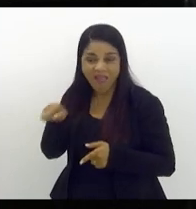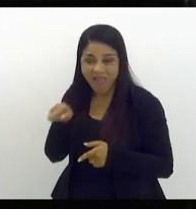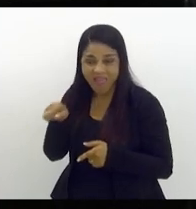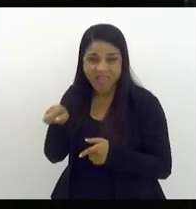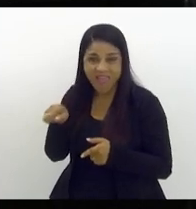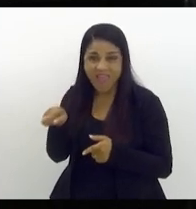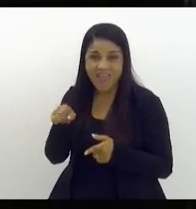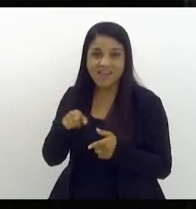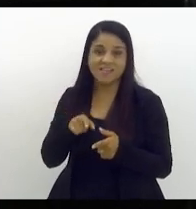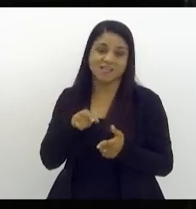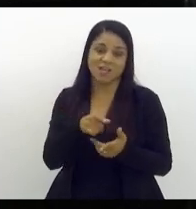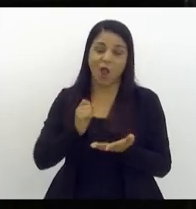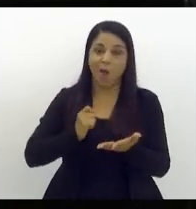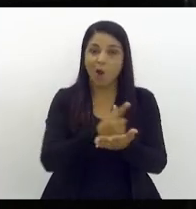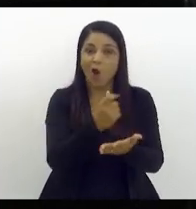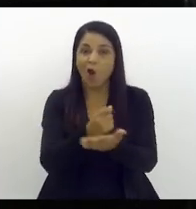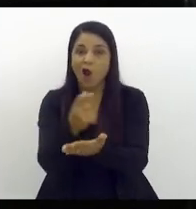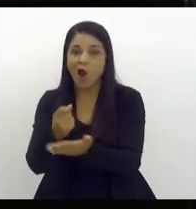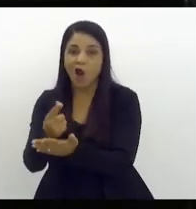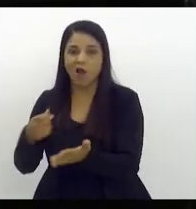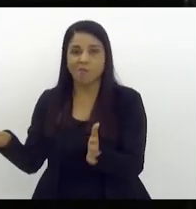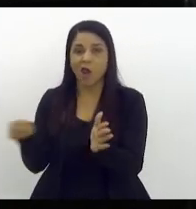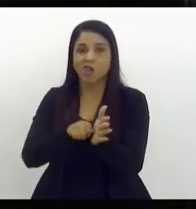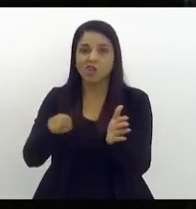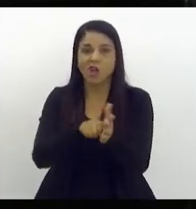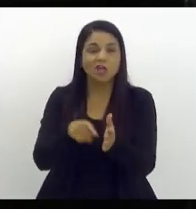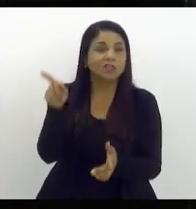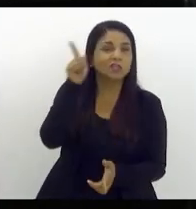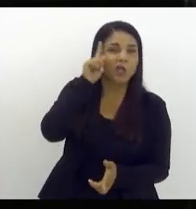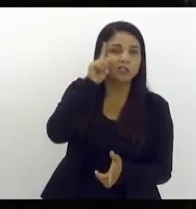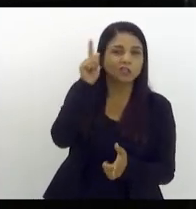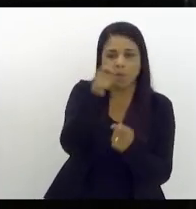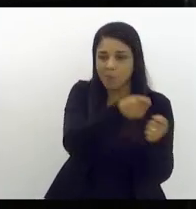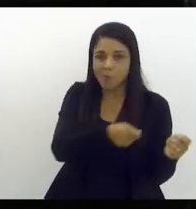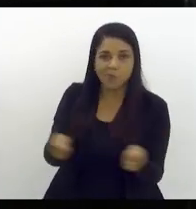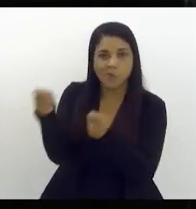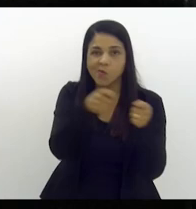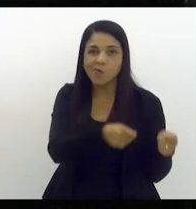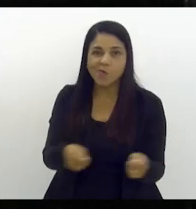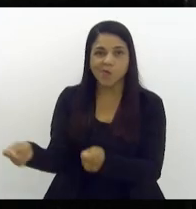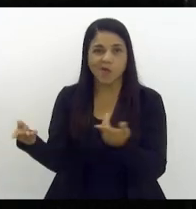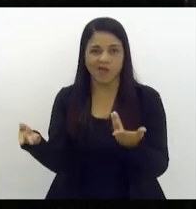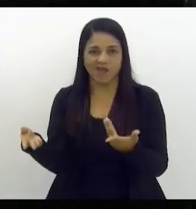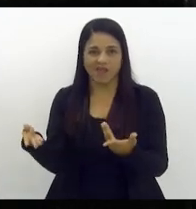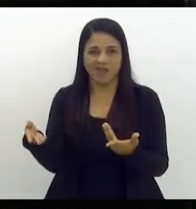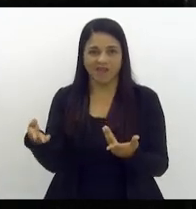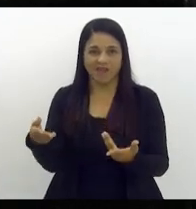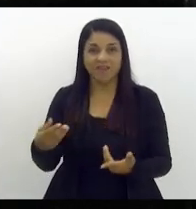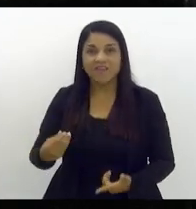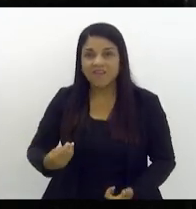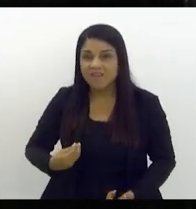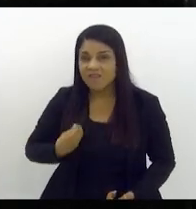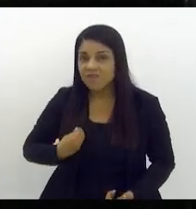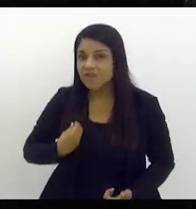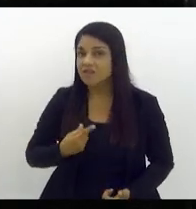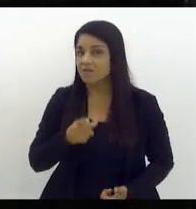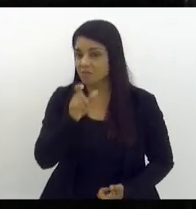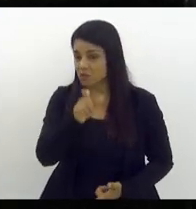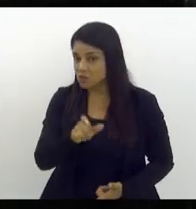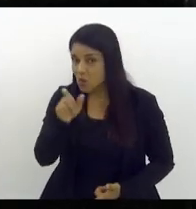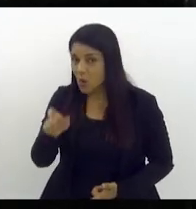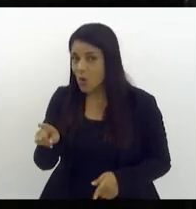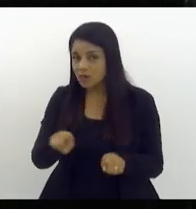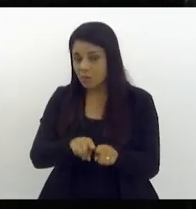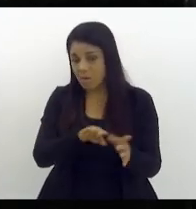o tráfico, todos os dias ali levando dinheiro, e muitas das vezes da vida de pessoas. E,